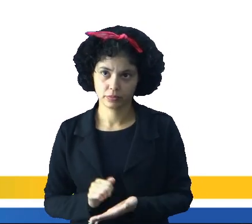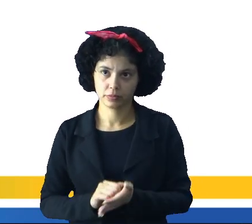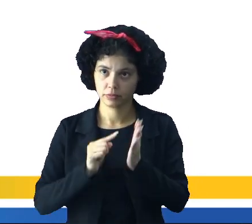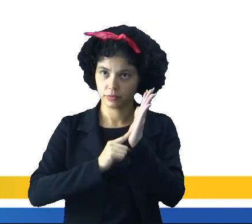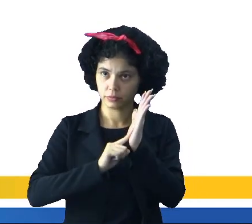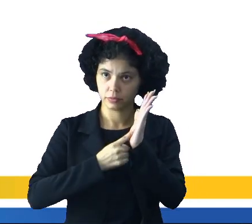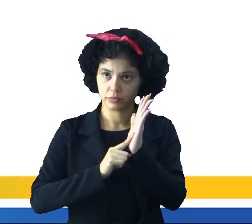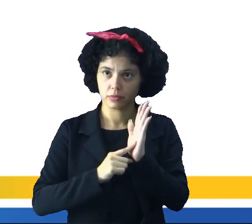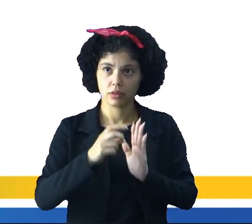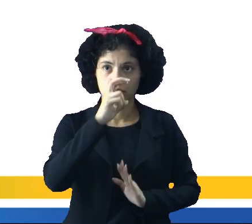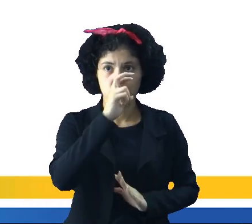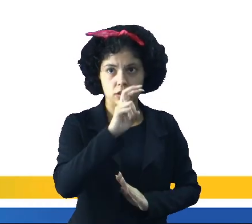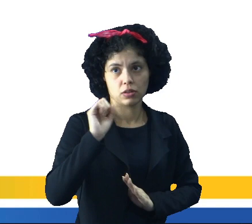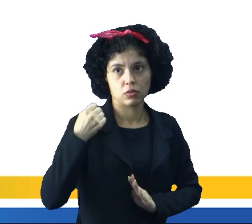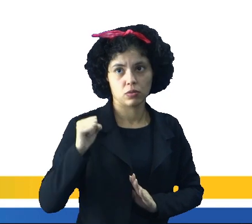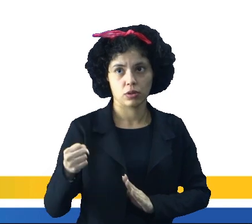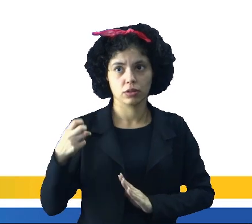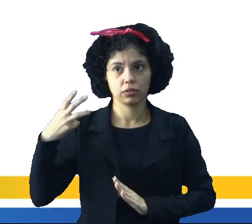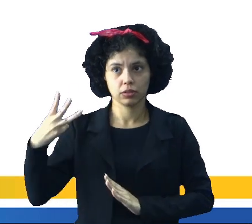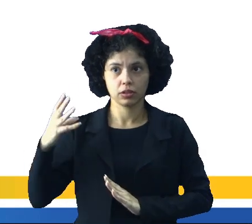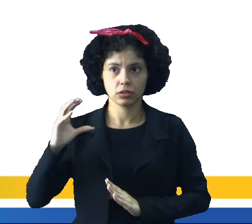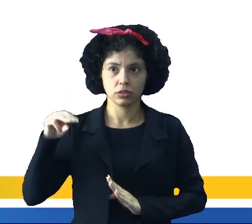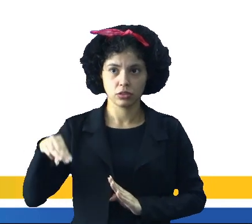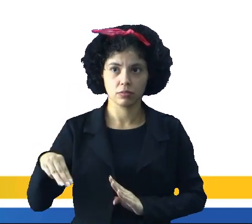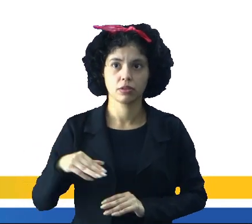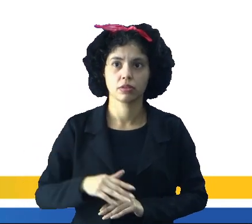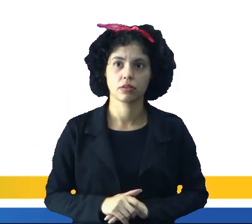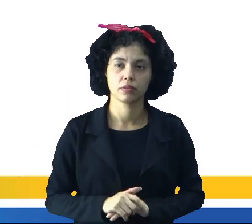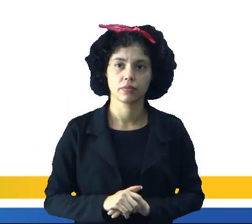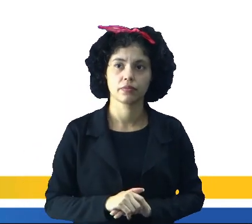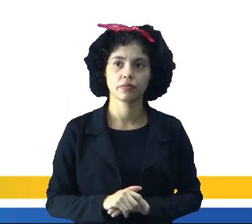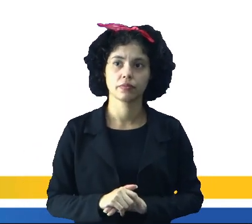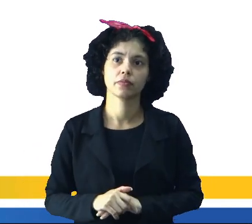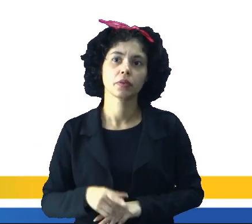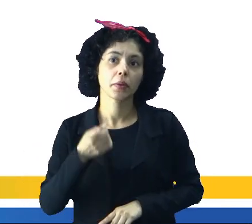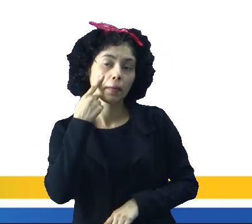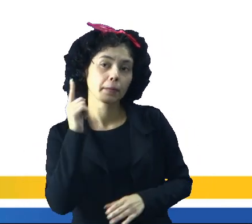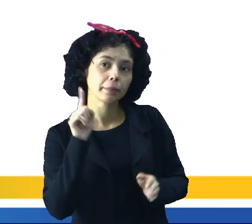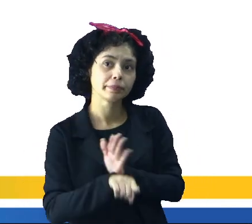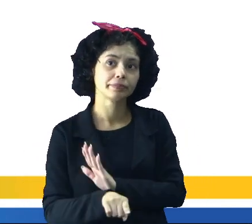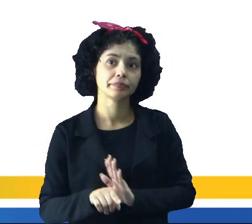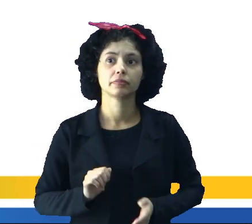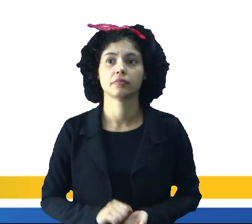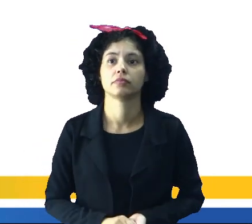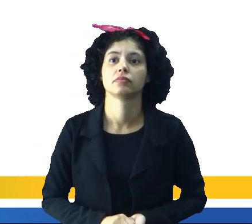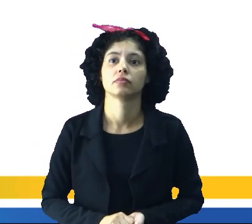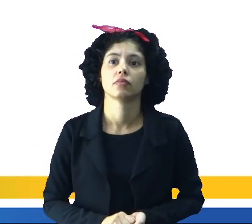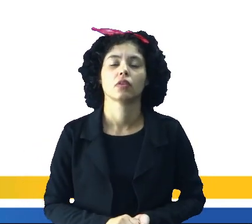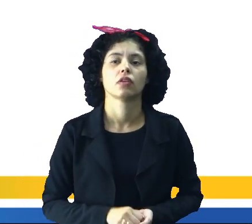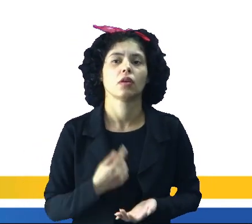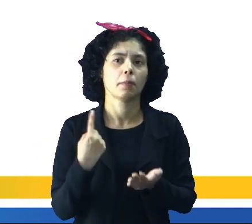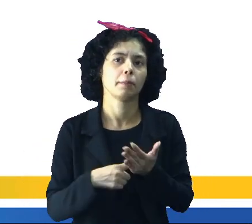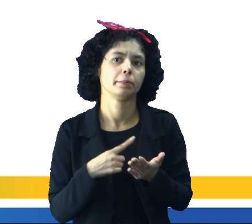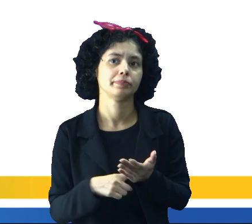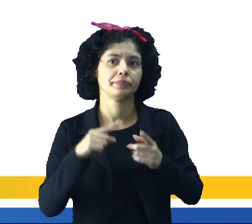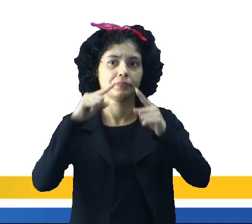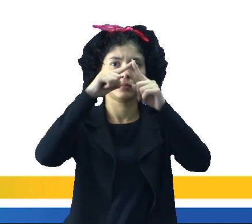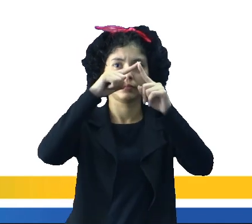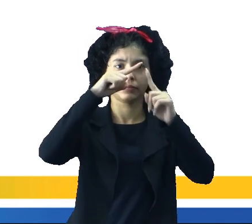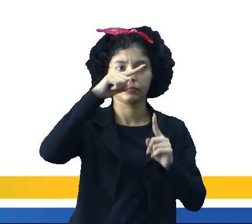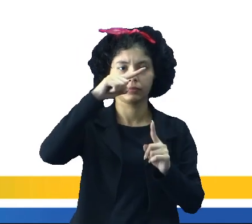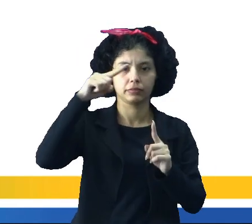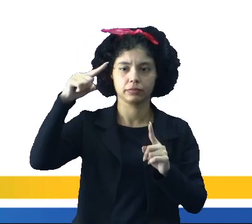os pontos. Observem bem aí. Aí a gente olha a questão e pergunta. Considere